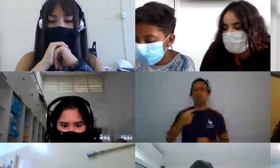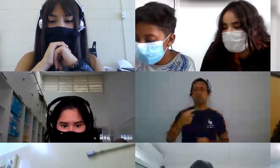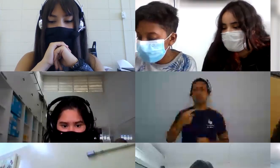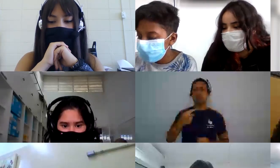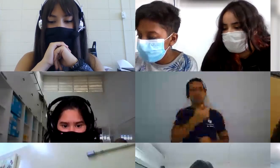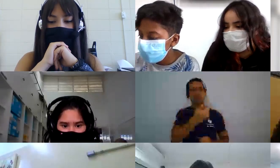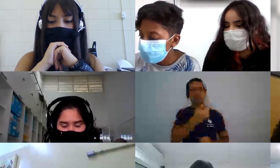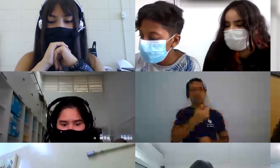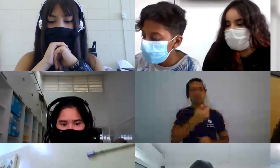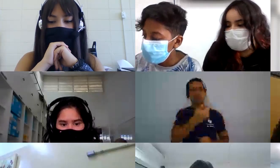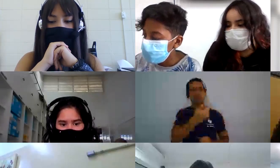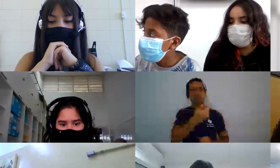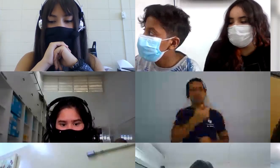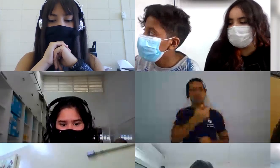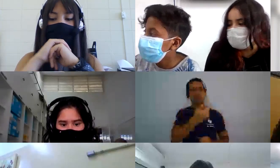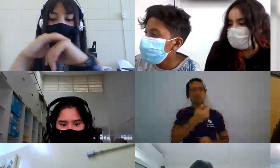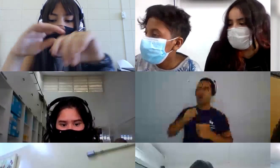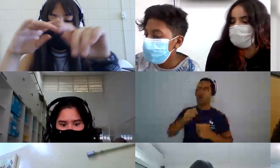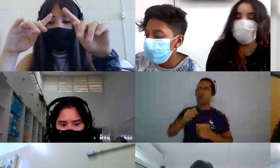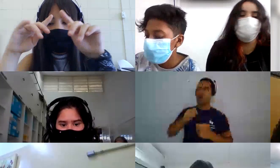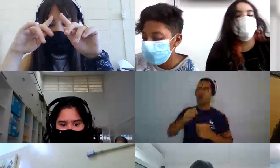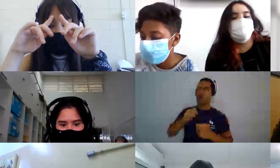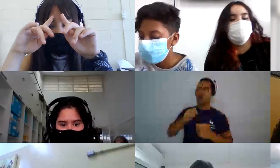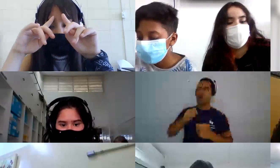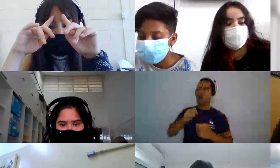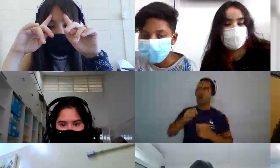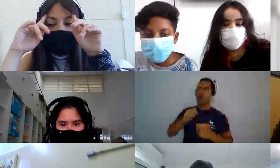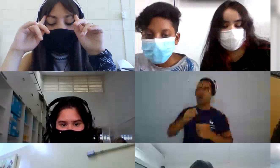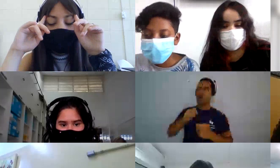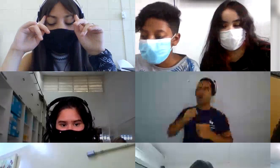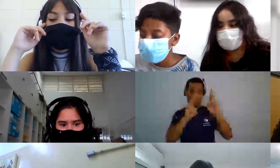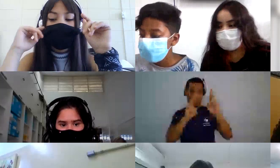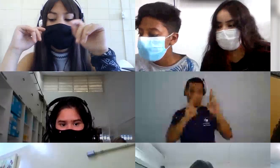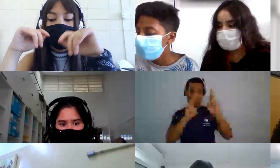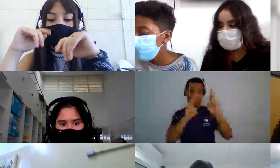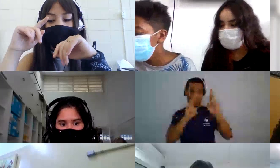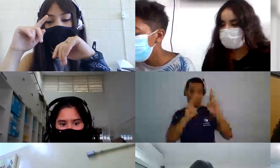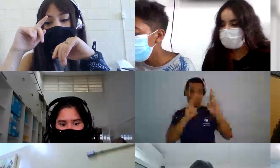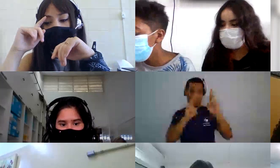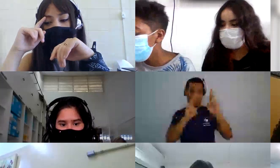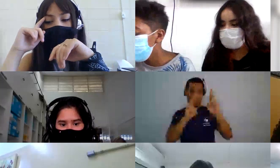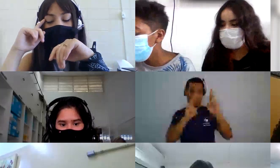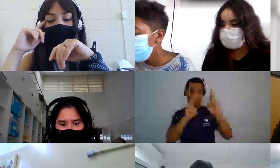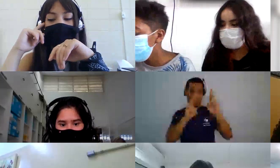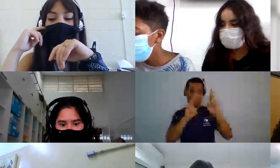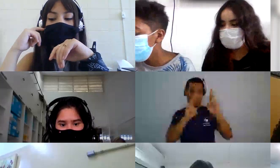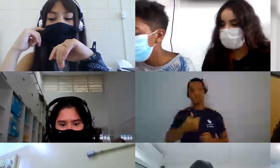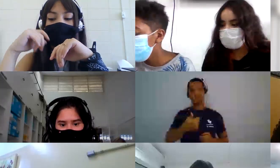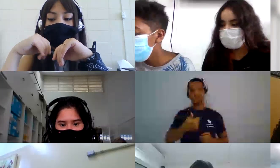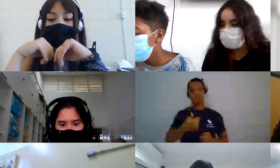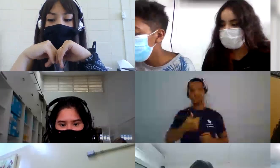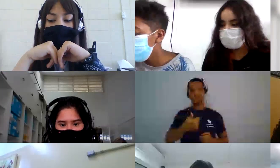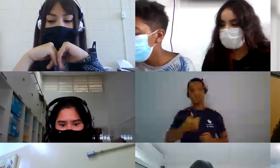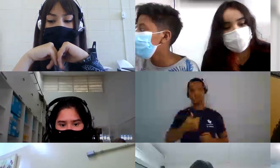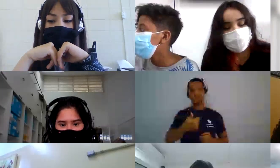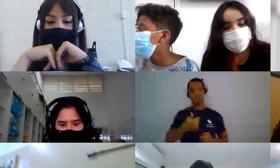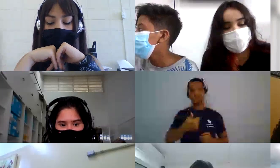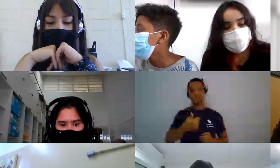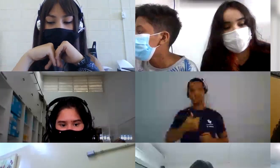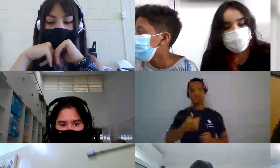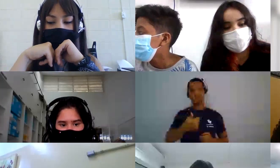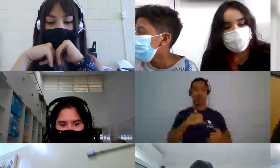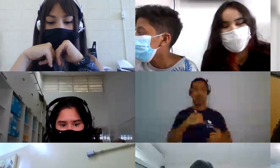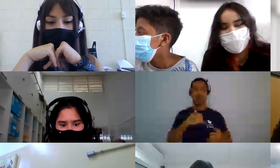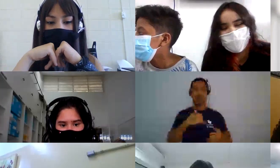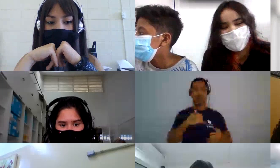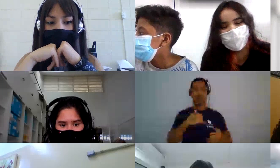decidi ainda. Mas também é respeitar se a Gabi transasse com 13 Entende isso, Gabi? Tô brincando com a Gabi,